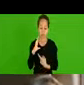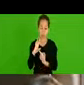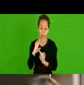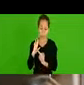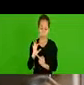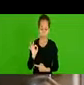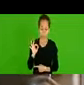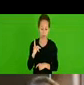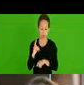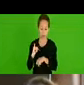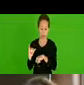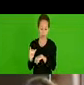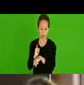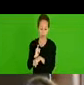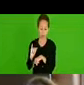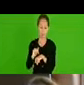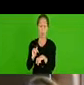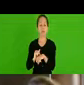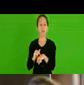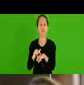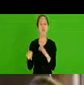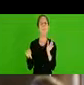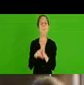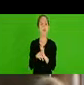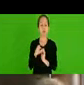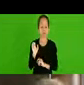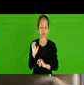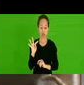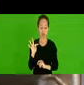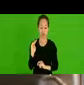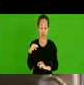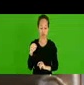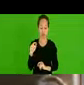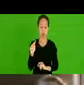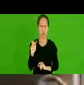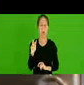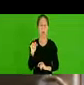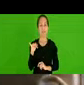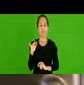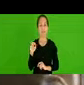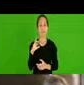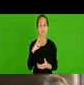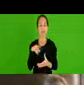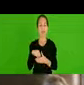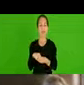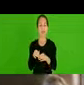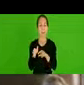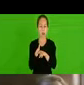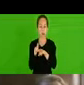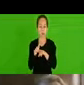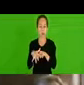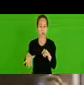metodológicos decorrentes da orientação etnográfica que dão uma pujança na pesquisa qualitativa e educação,